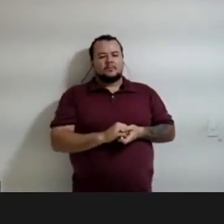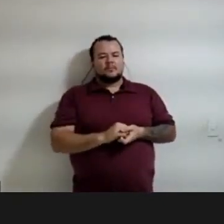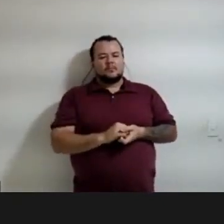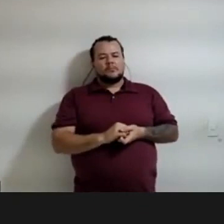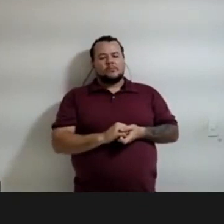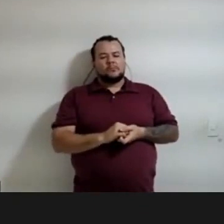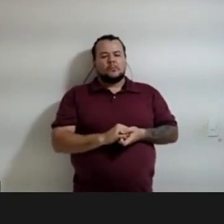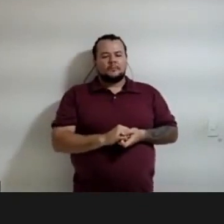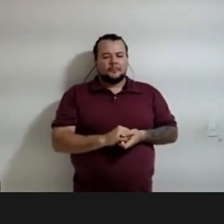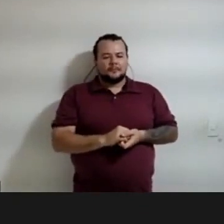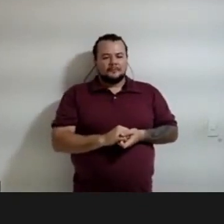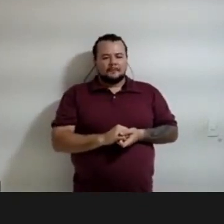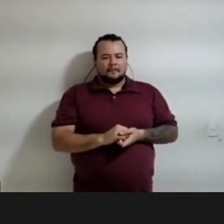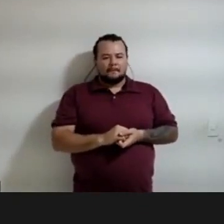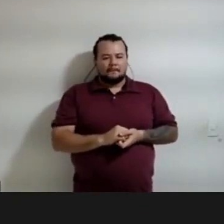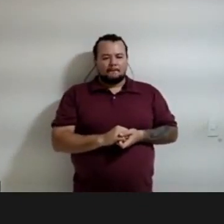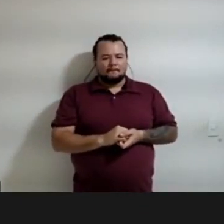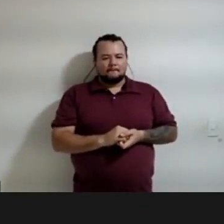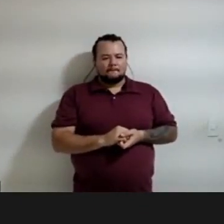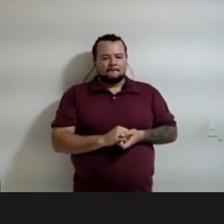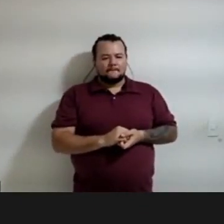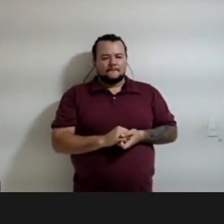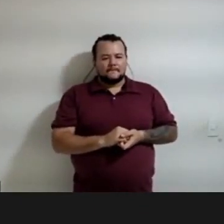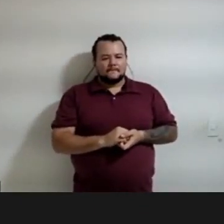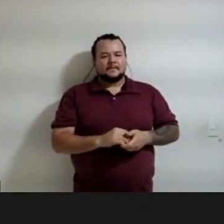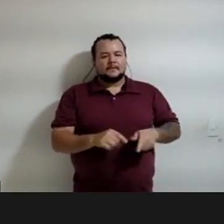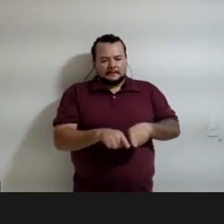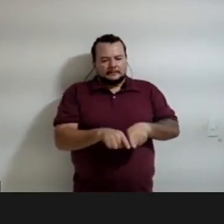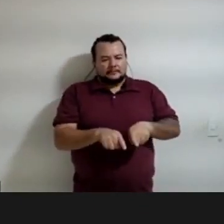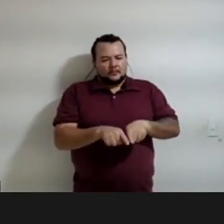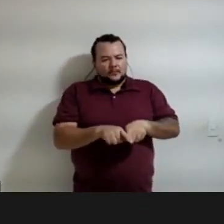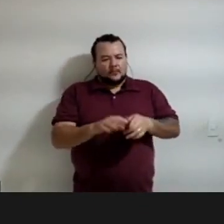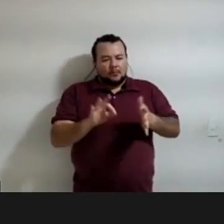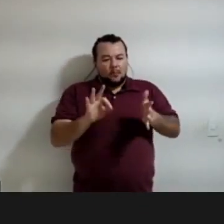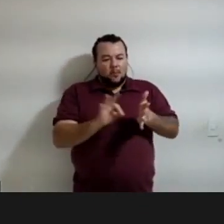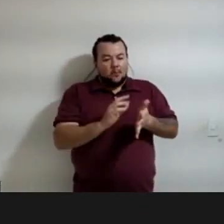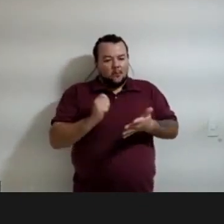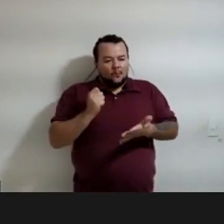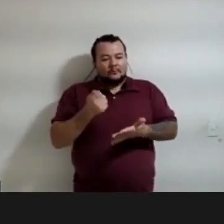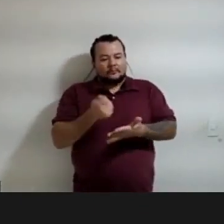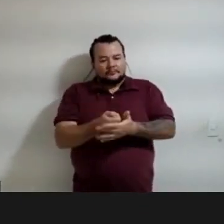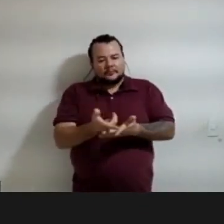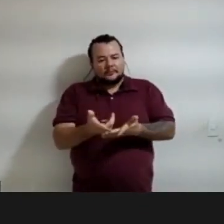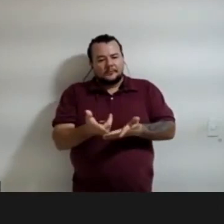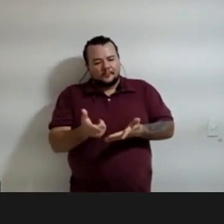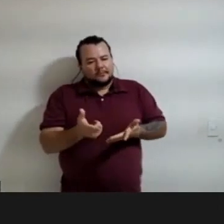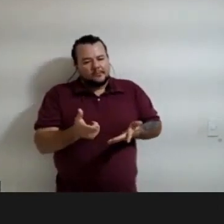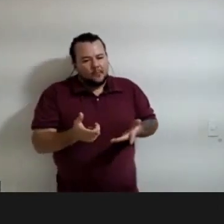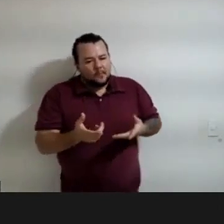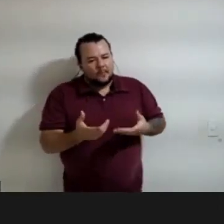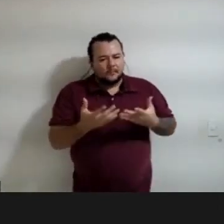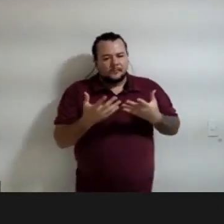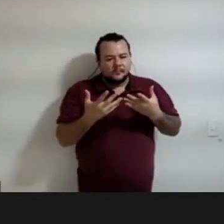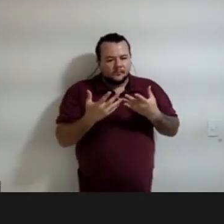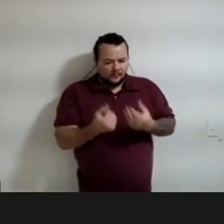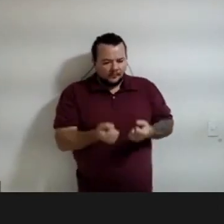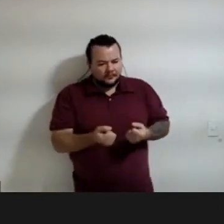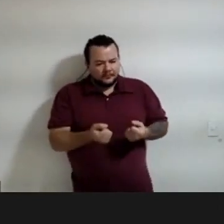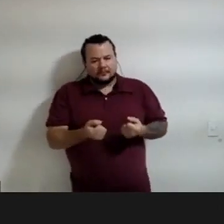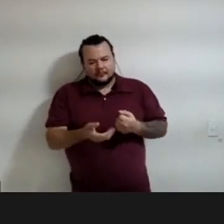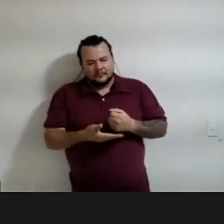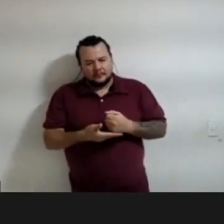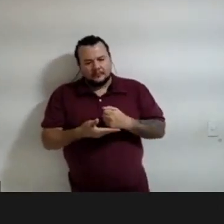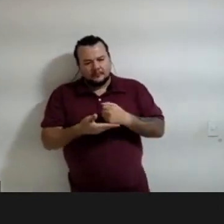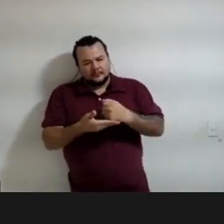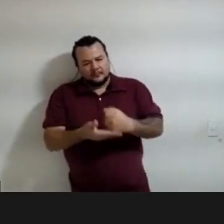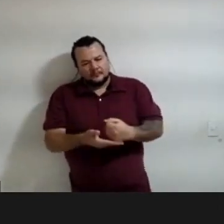inclusive, especialmente aos inscritos pagantes, que, permitiram viabilizar esse evento. O